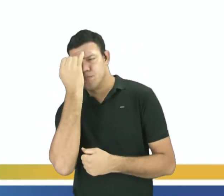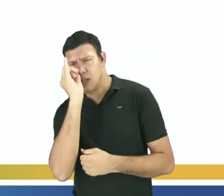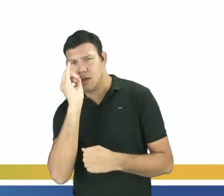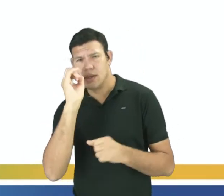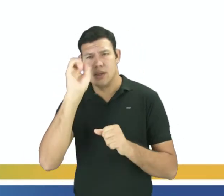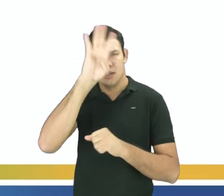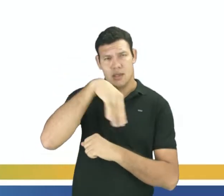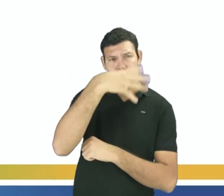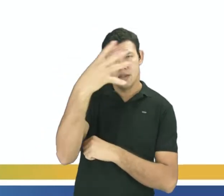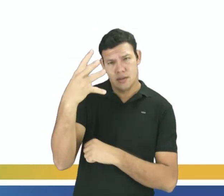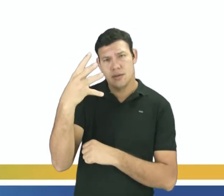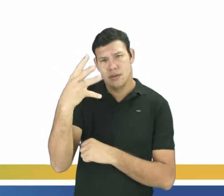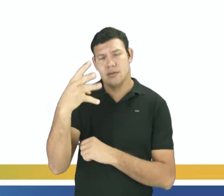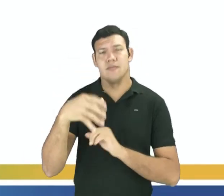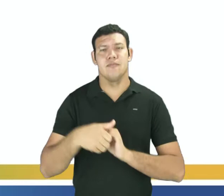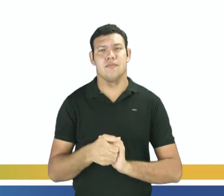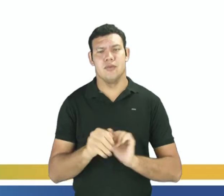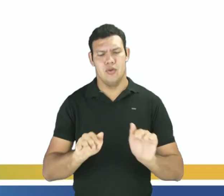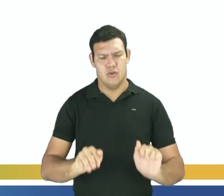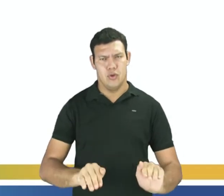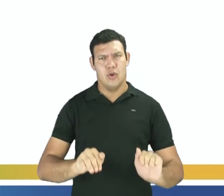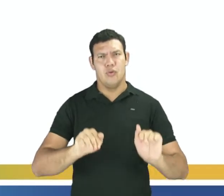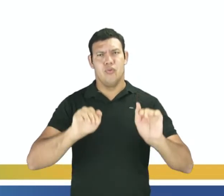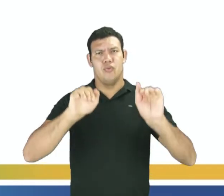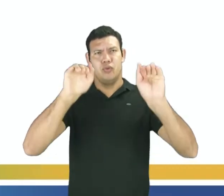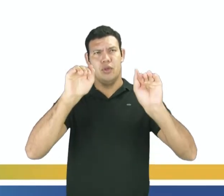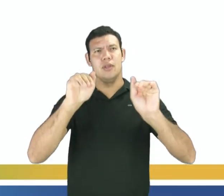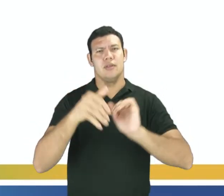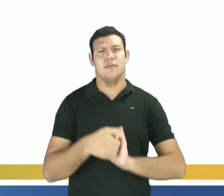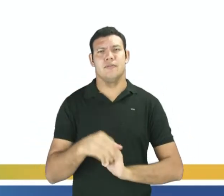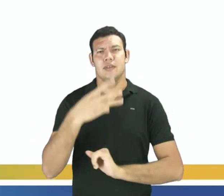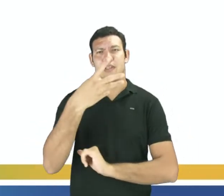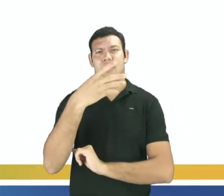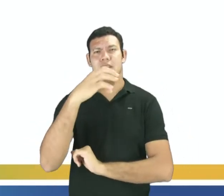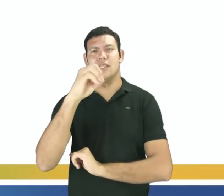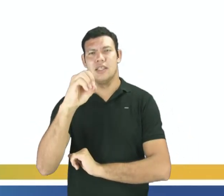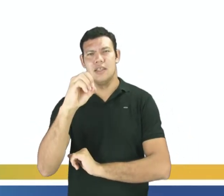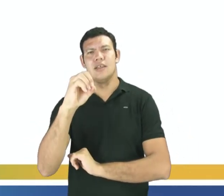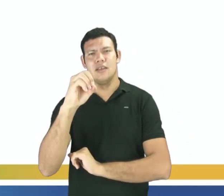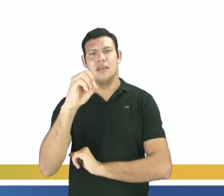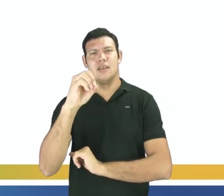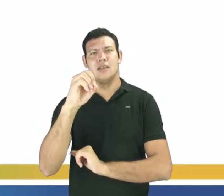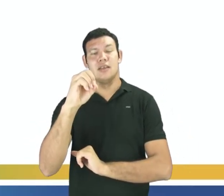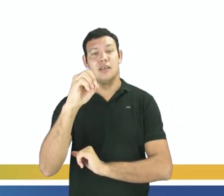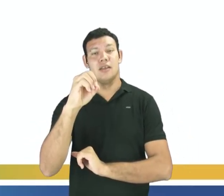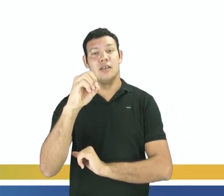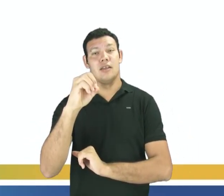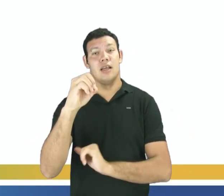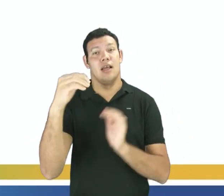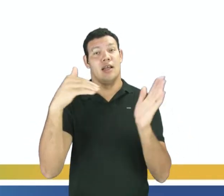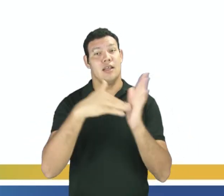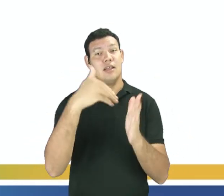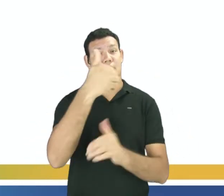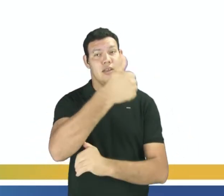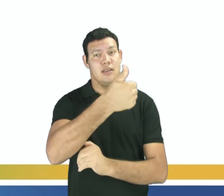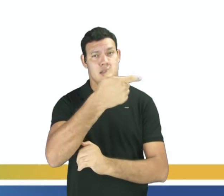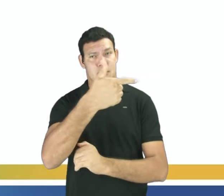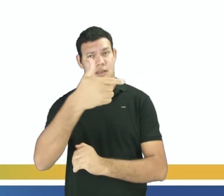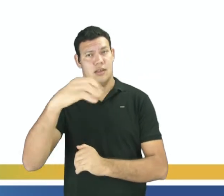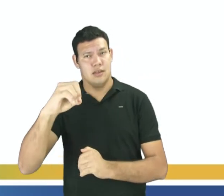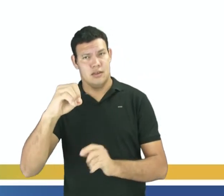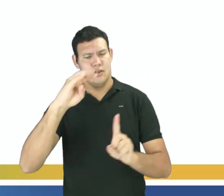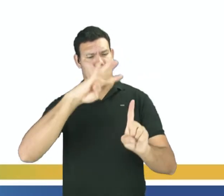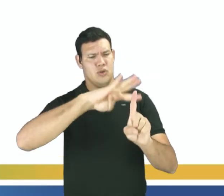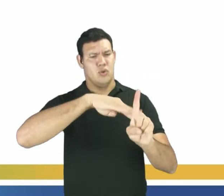fator de proporcionalidade. Aqui de 30 para 120, observe que quadruplicou. Se nós multiplicarmos por